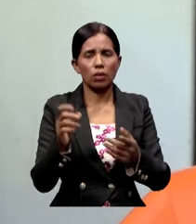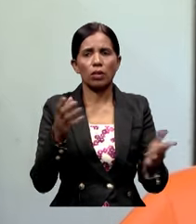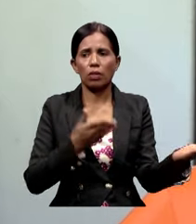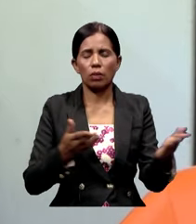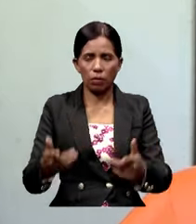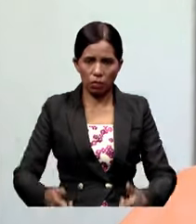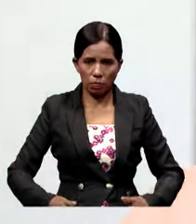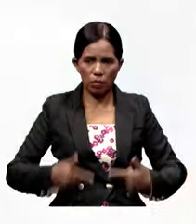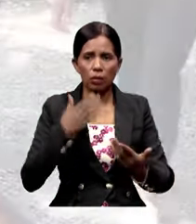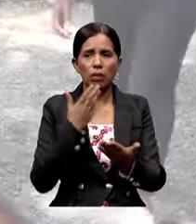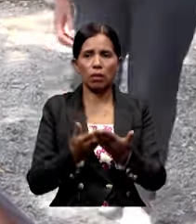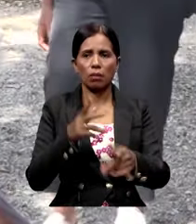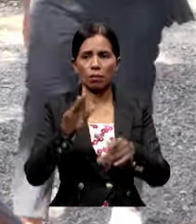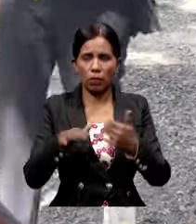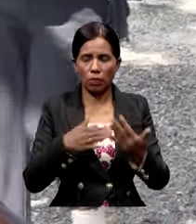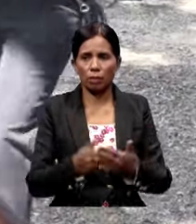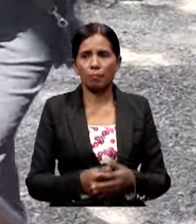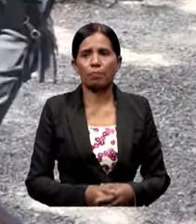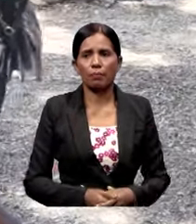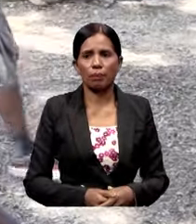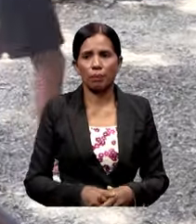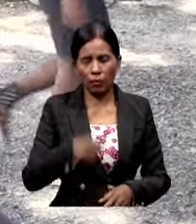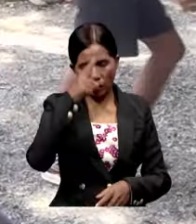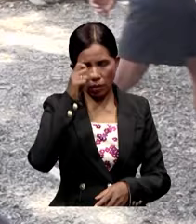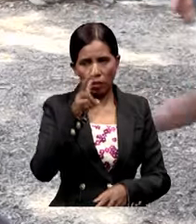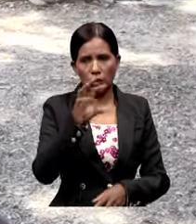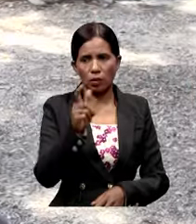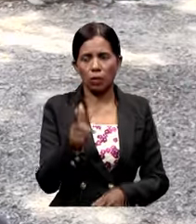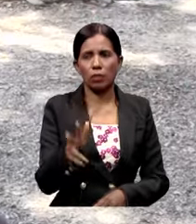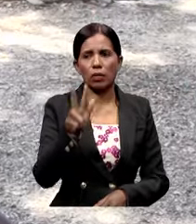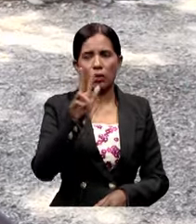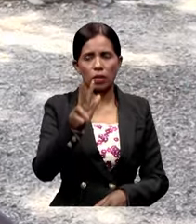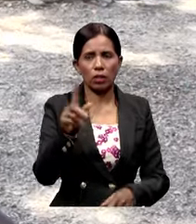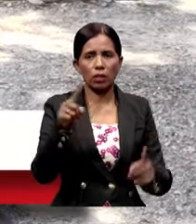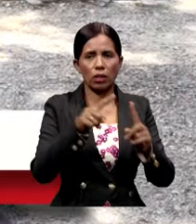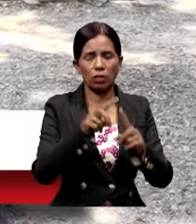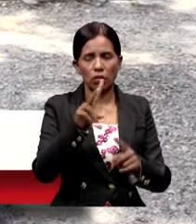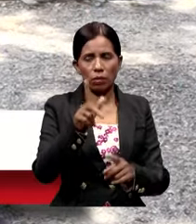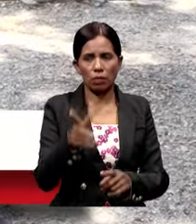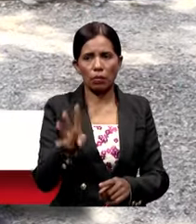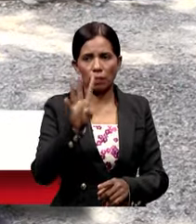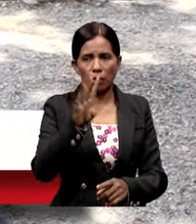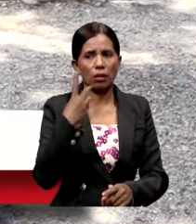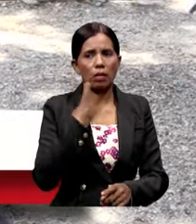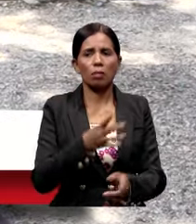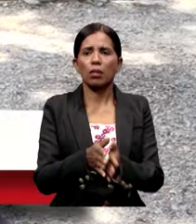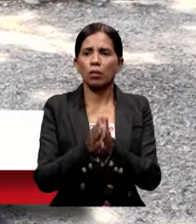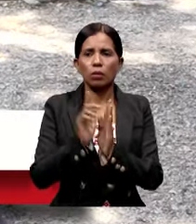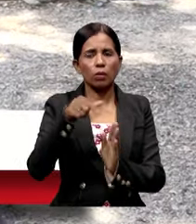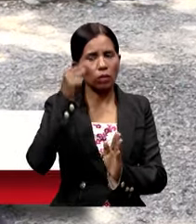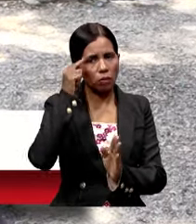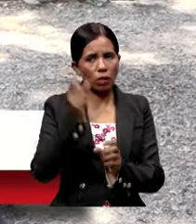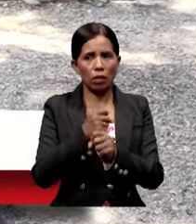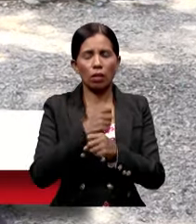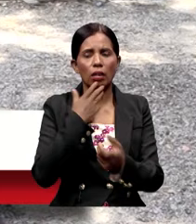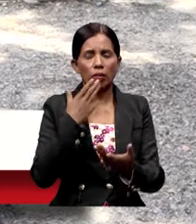morrisia com o povo. Né, be? Tamba agora né, do rivo do Portiga, tamba ba do rivo do Polo Empat, aí me seba governo, halo dia que